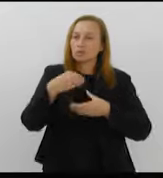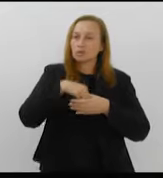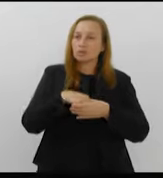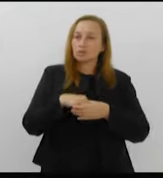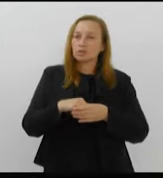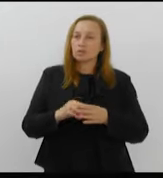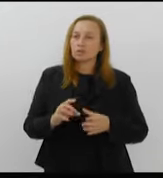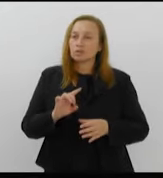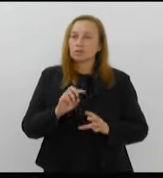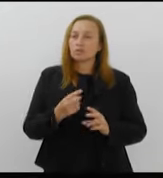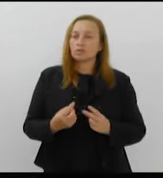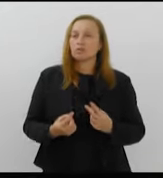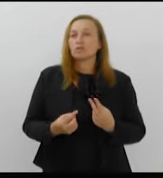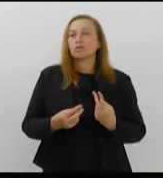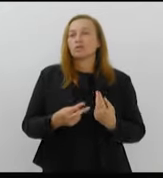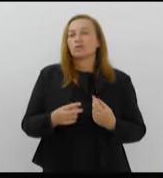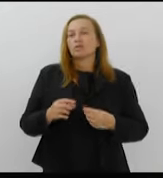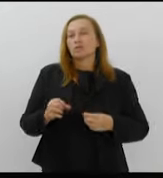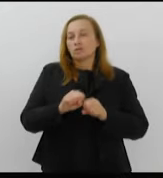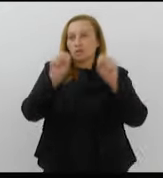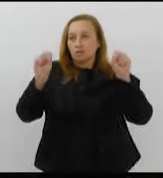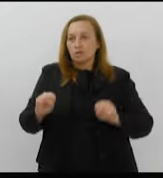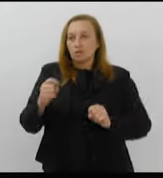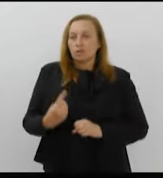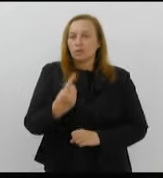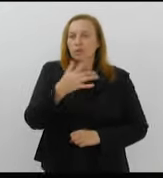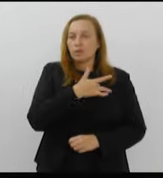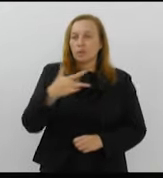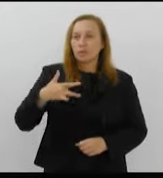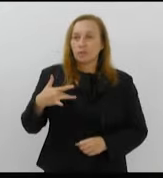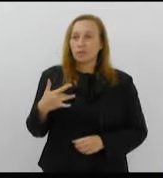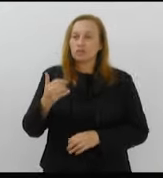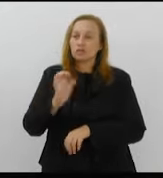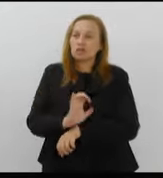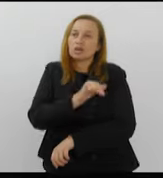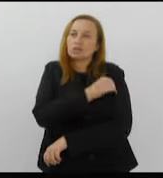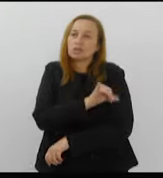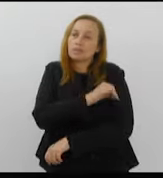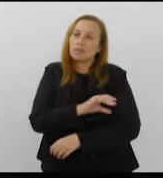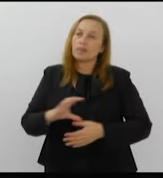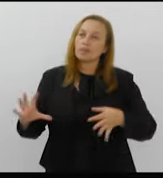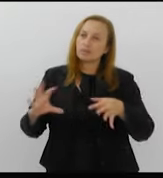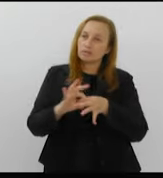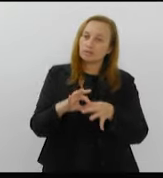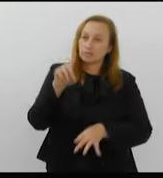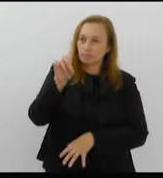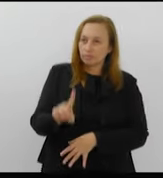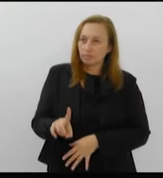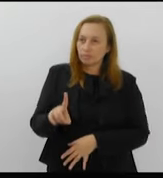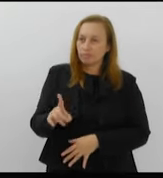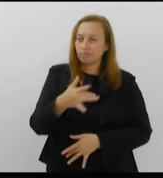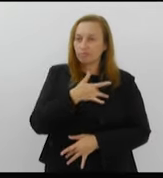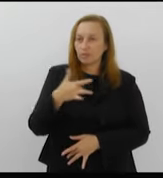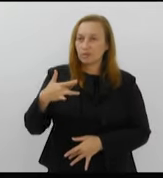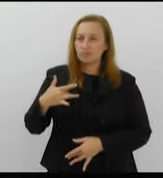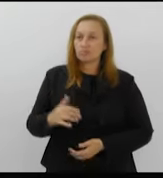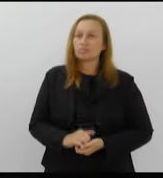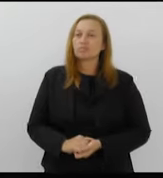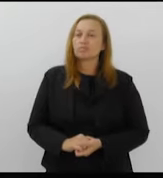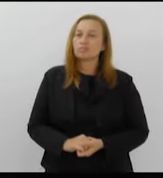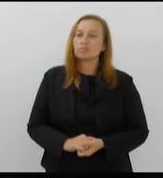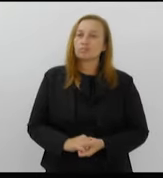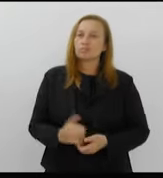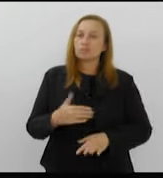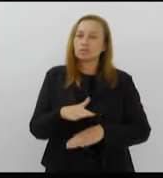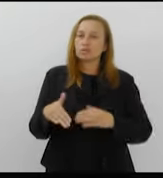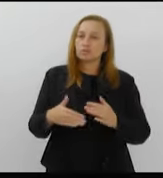de Saúde aqui no Estado do Rio de Janeiro, no sentido da entrega, da integralização do direito à saúde de todas